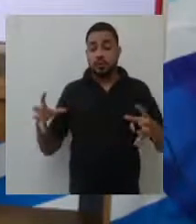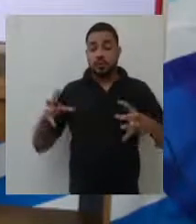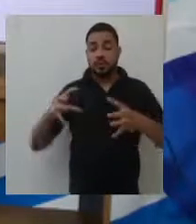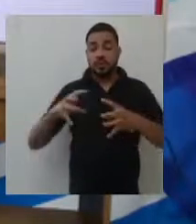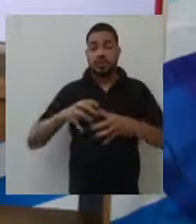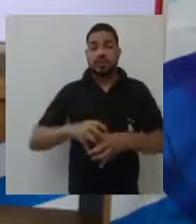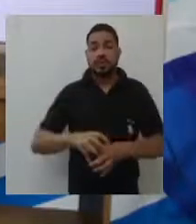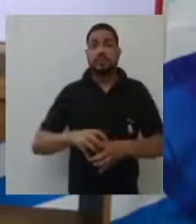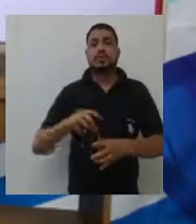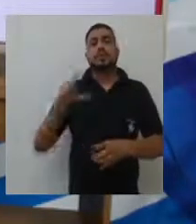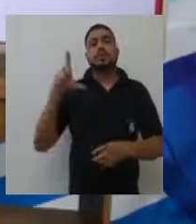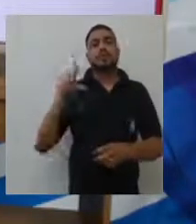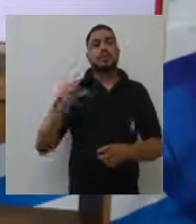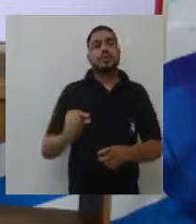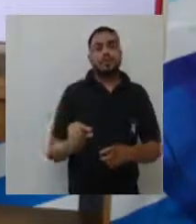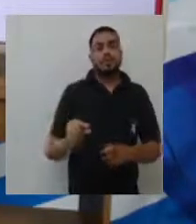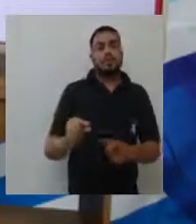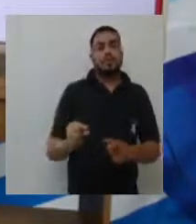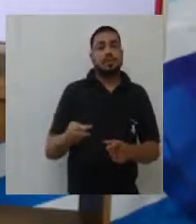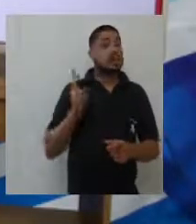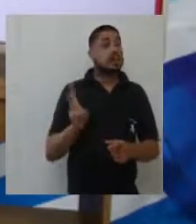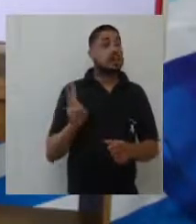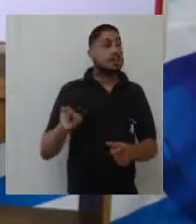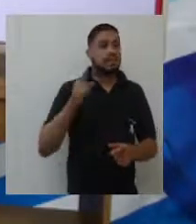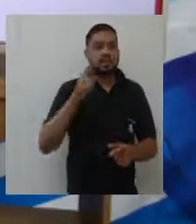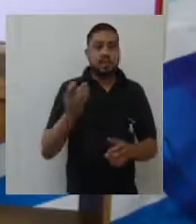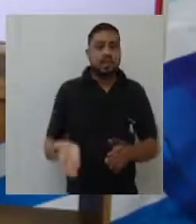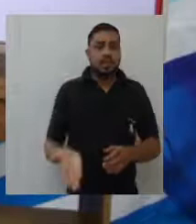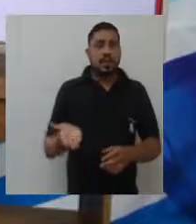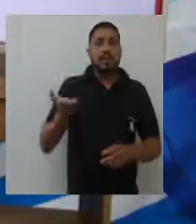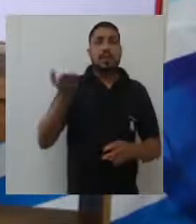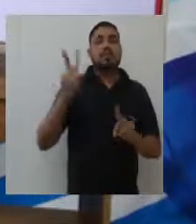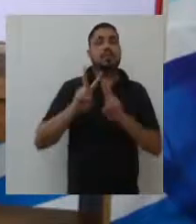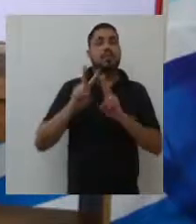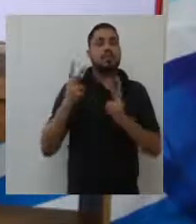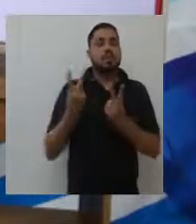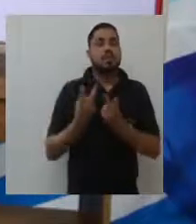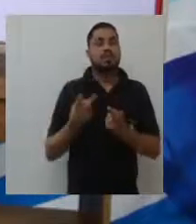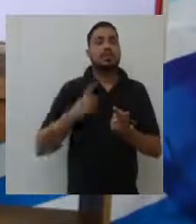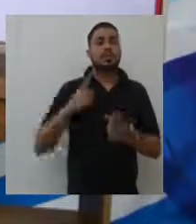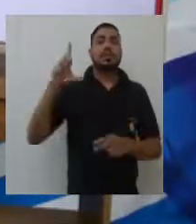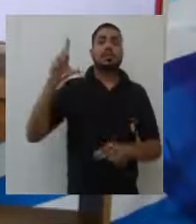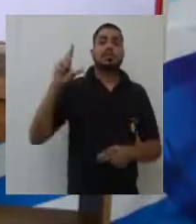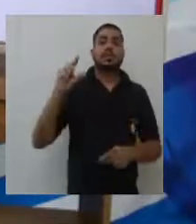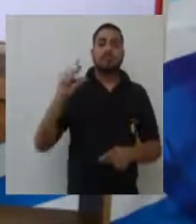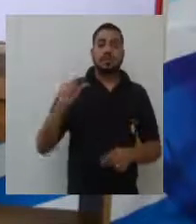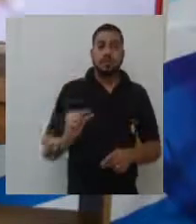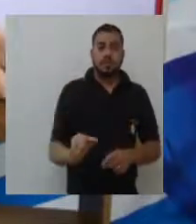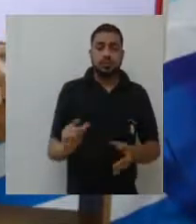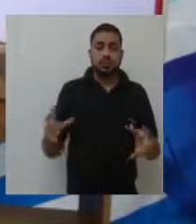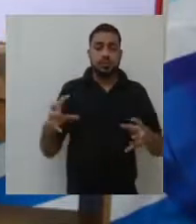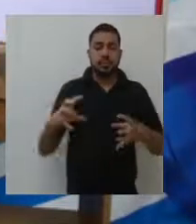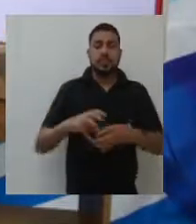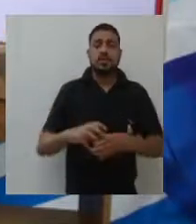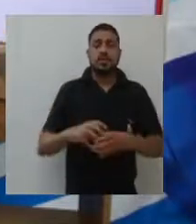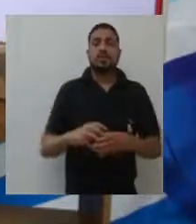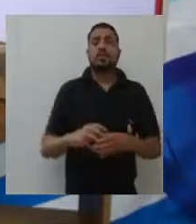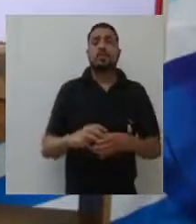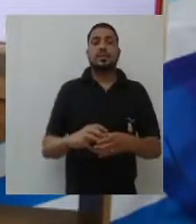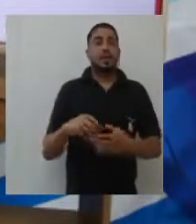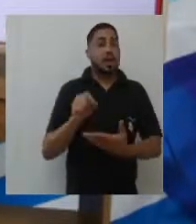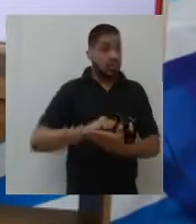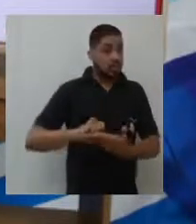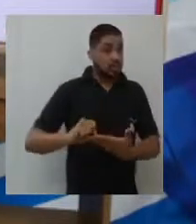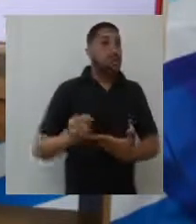diminuiu. Toda vez que você aumentar o volume da solução, vai ocorrer a diminuição da concentração do mesmo. Anote